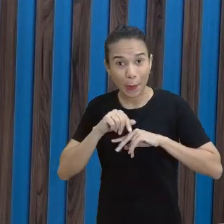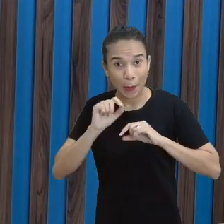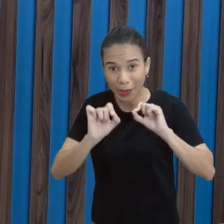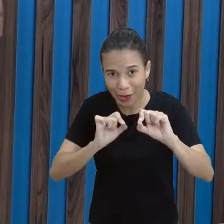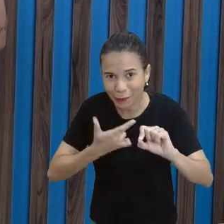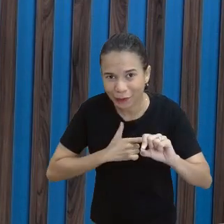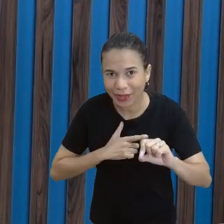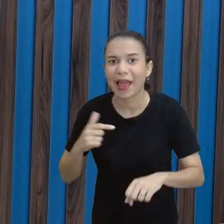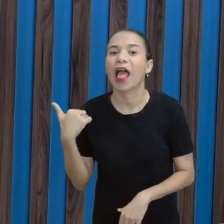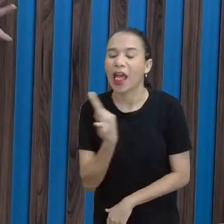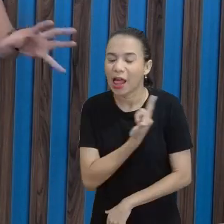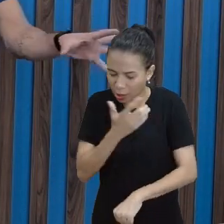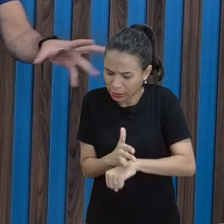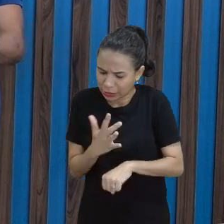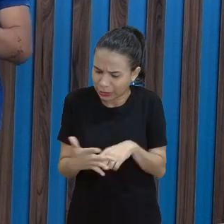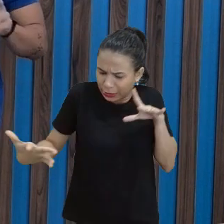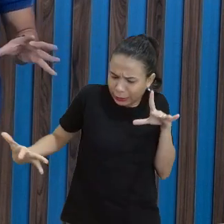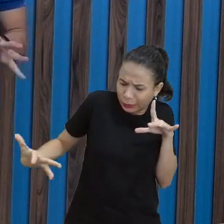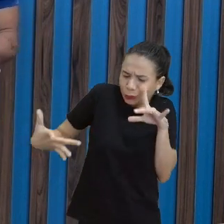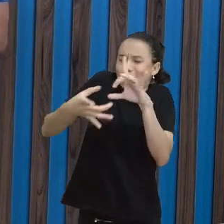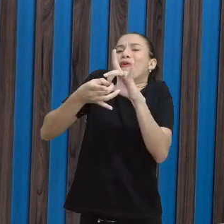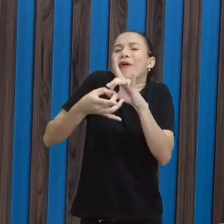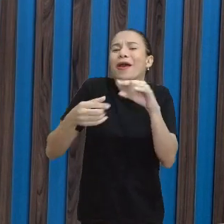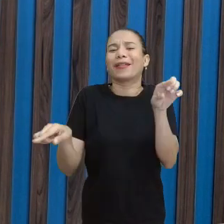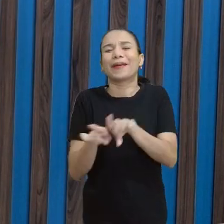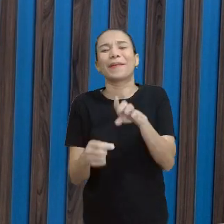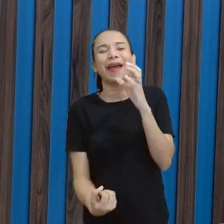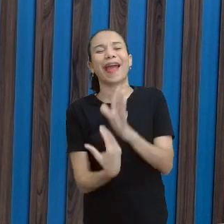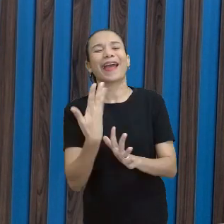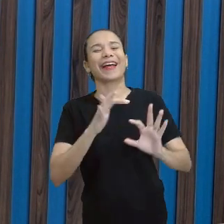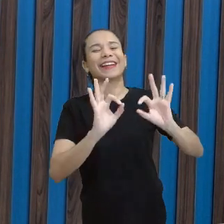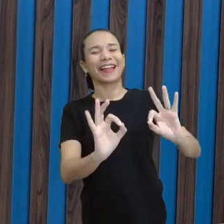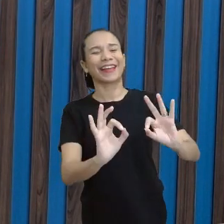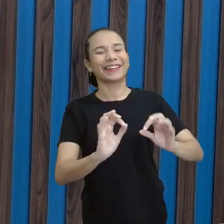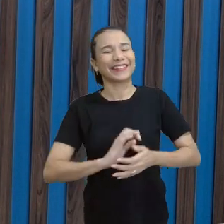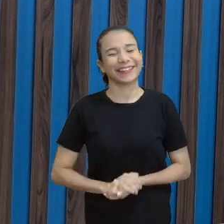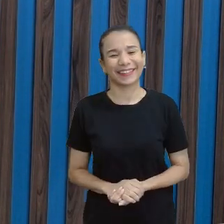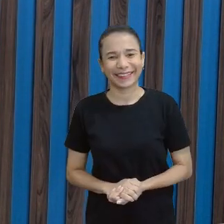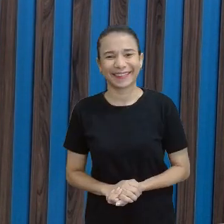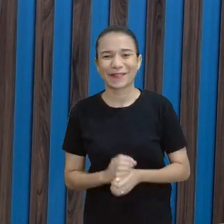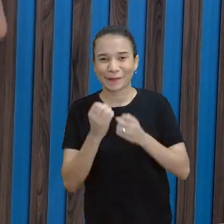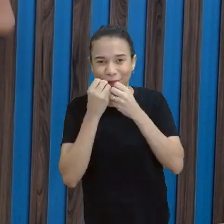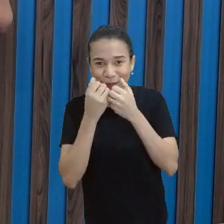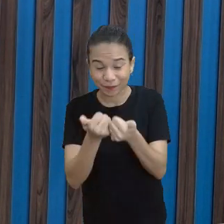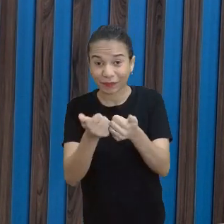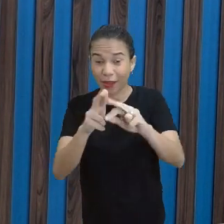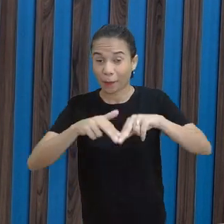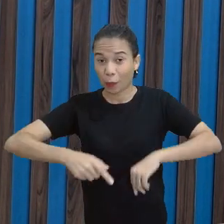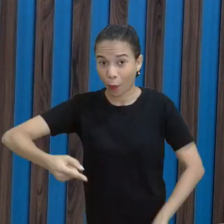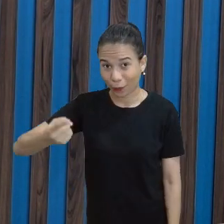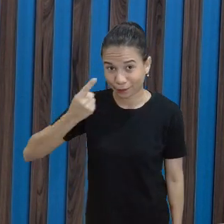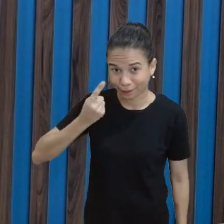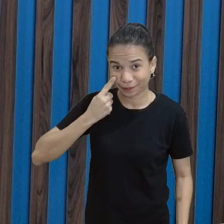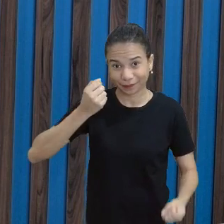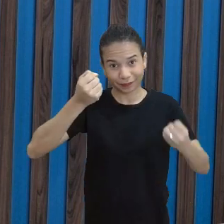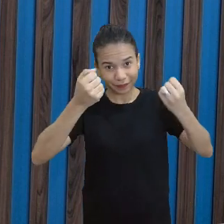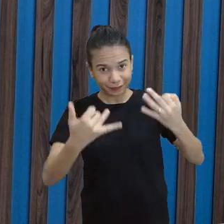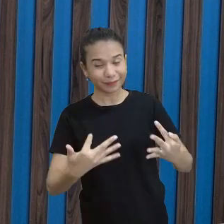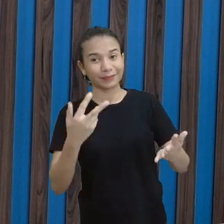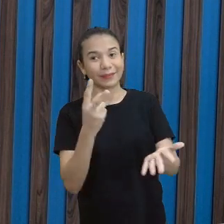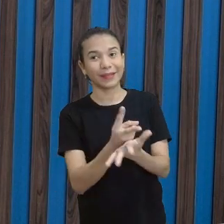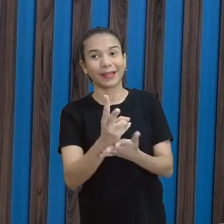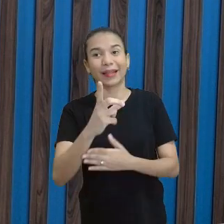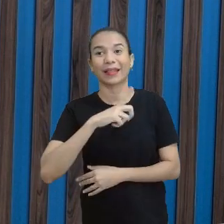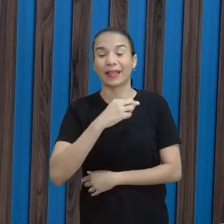tiver, a gente faz um link aí, a gente cria, tá tudo certo, nada errado. Tá bom? Então, ó, como eu sempre faço, nós